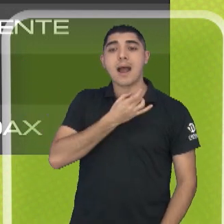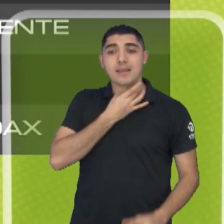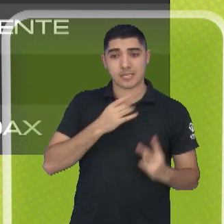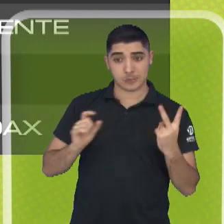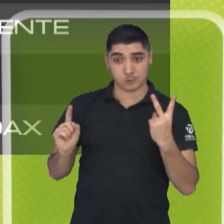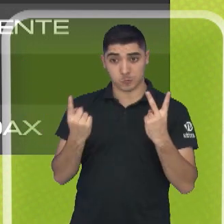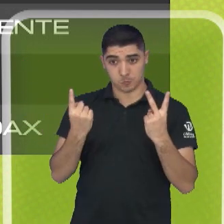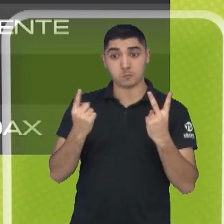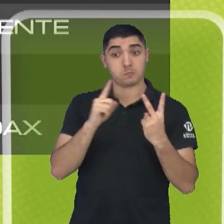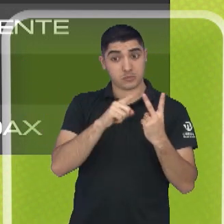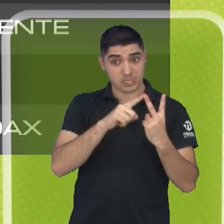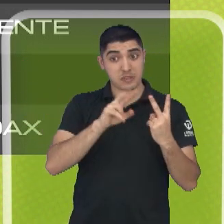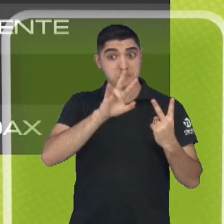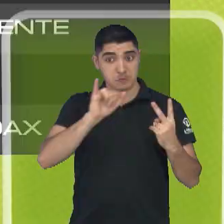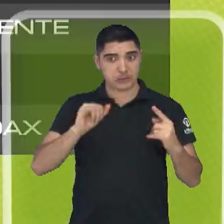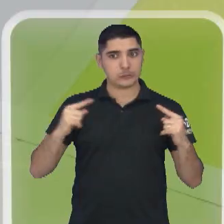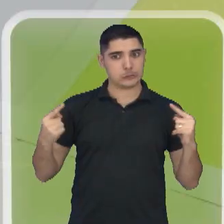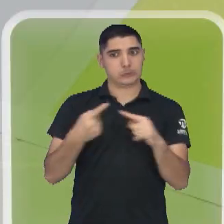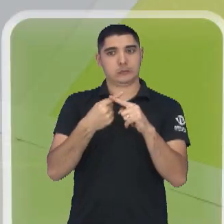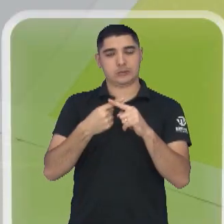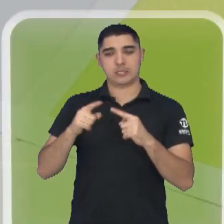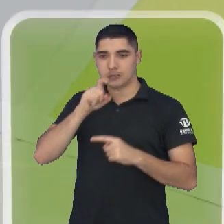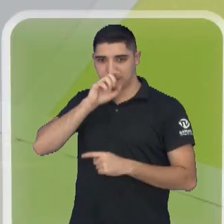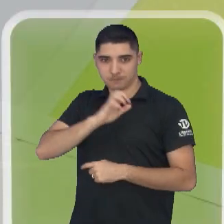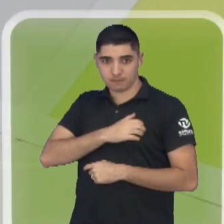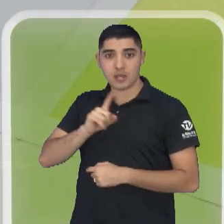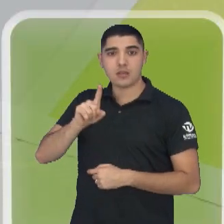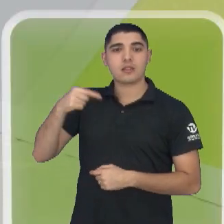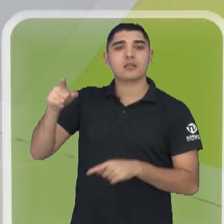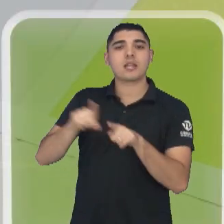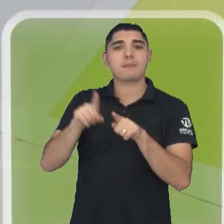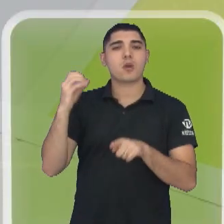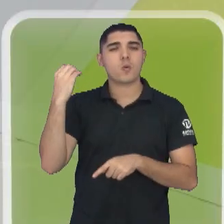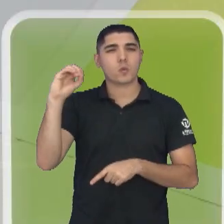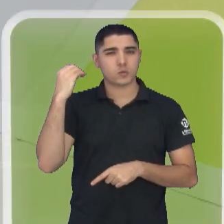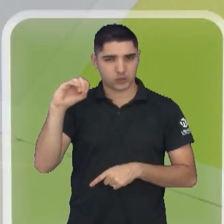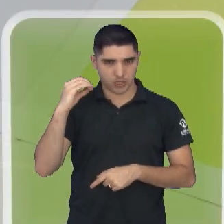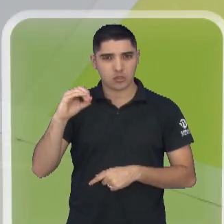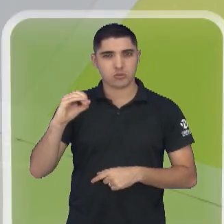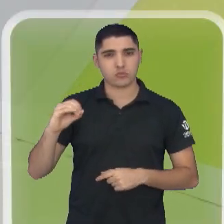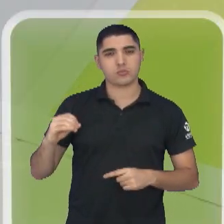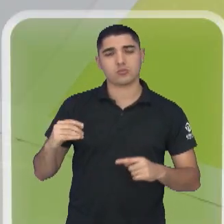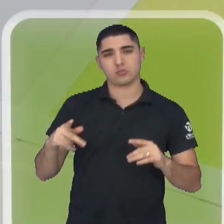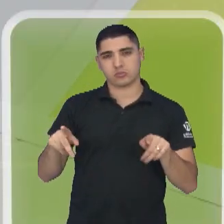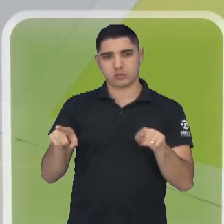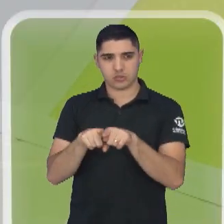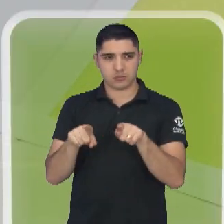adversário do São José, Marília que é líder, Votuporanguense e Osasco Audax 1-1. Vamos dar uma olhadinha na classificação?